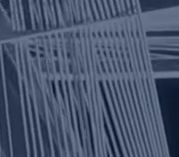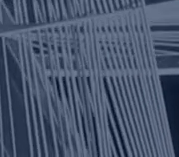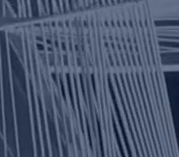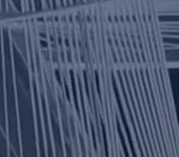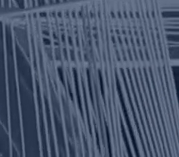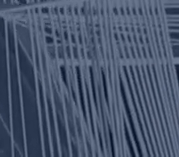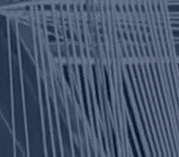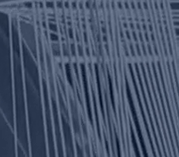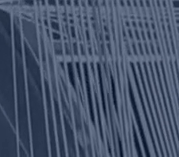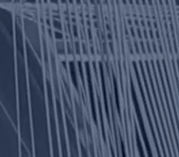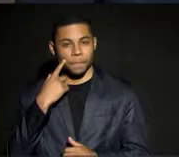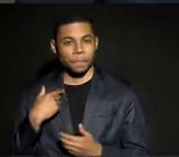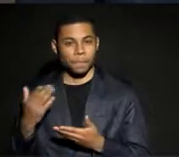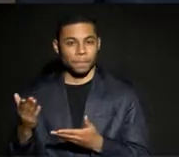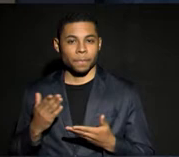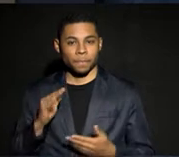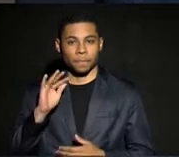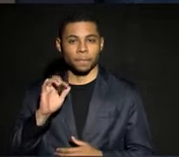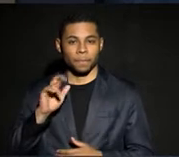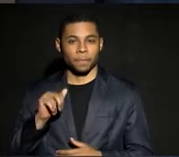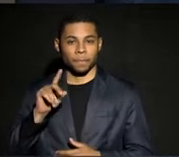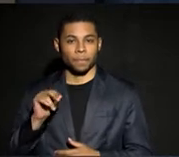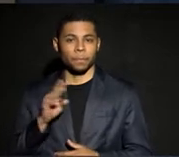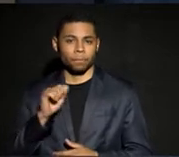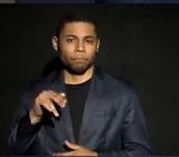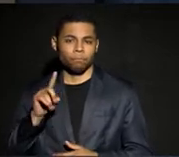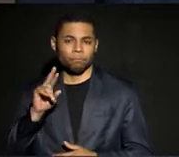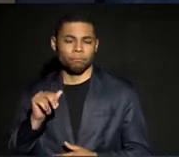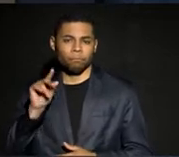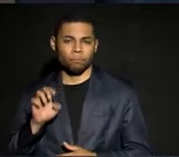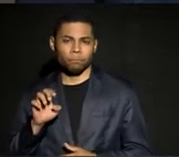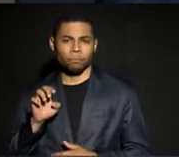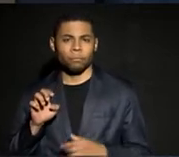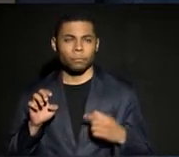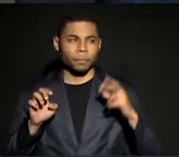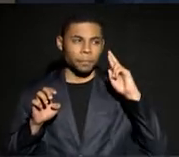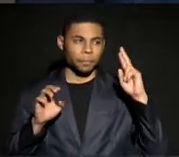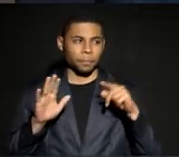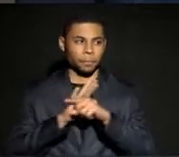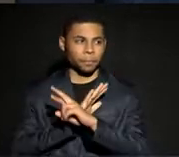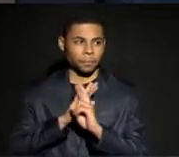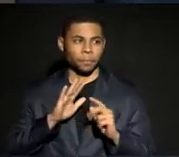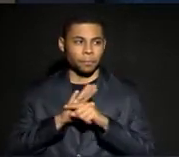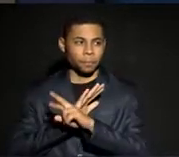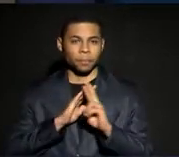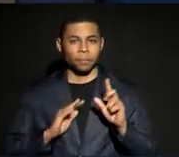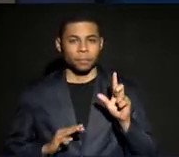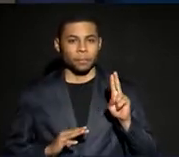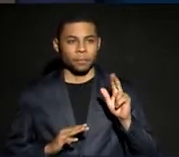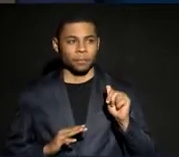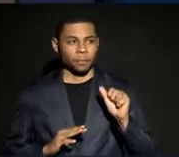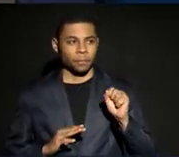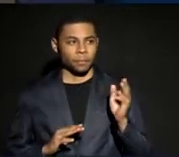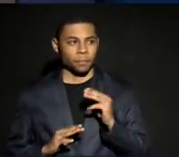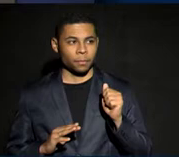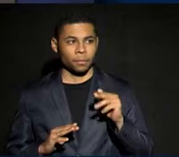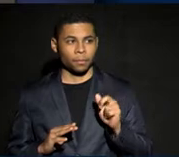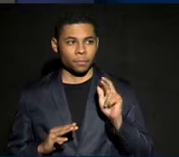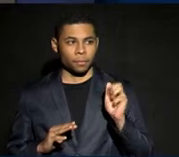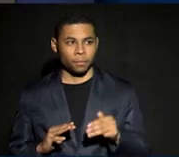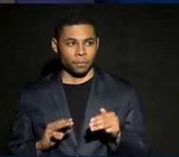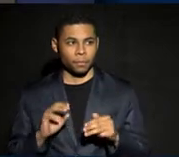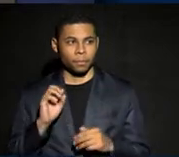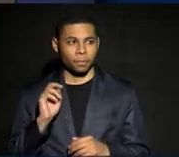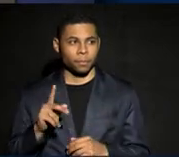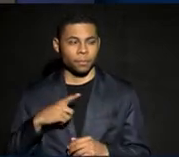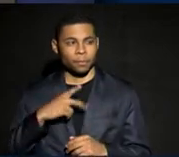o candidato ao governo Fernando Haddad e para moderar esse painel o jornalista Lucas Amorim. Importante ressaltar para quem está